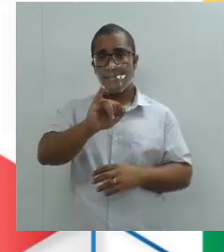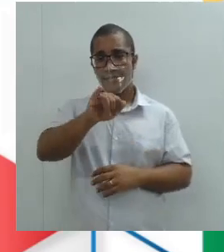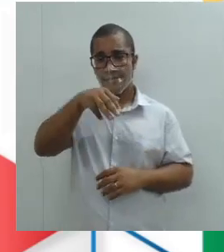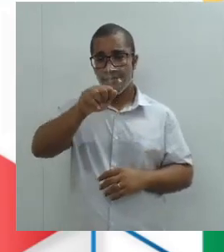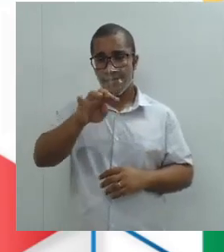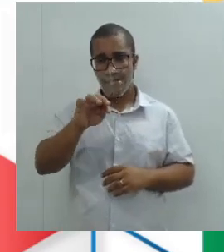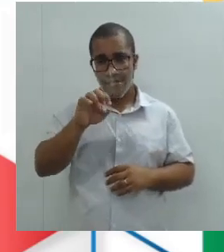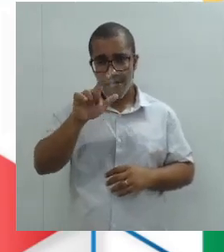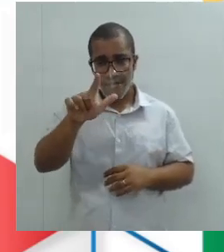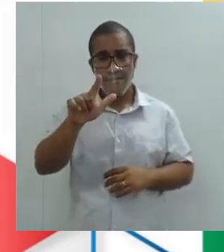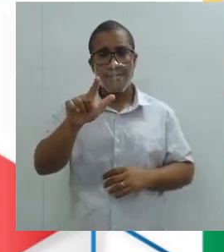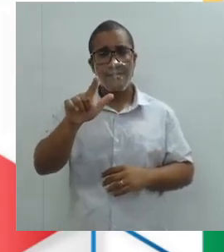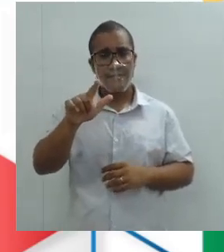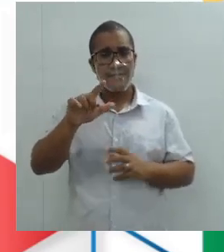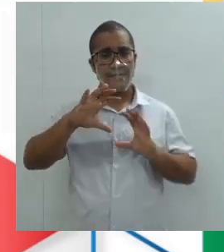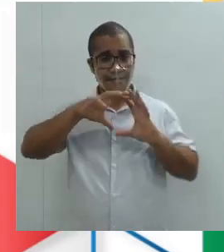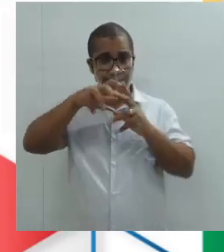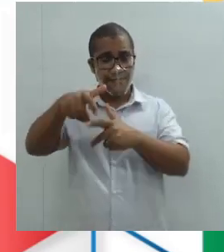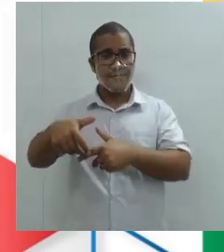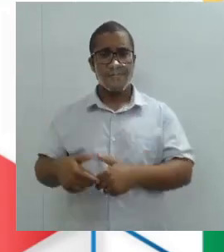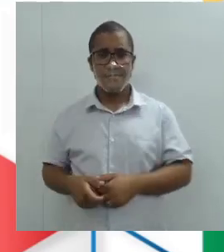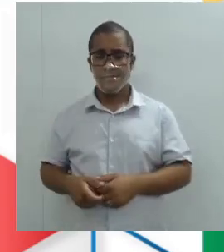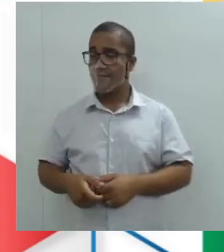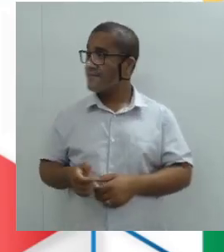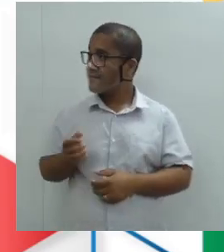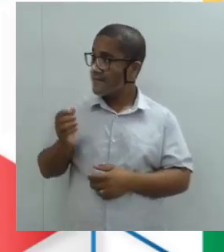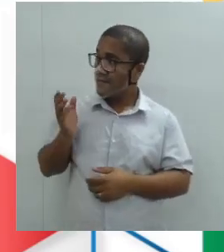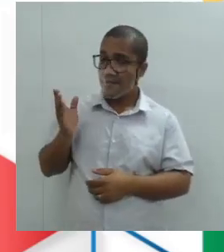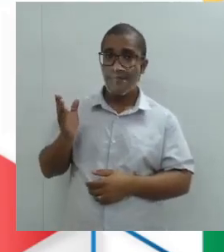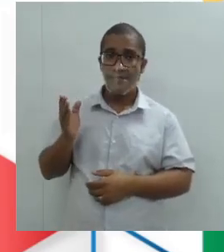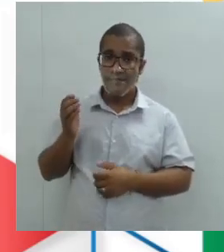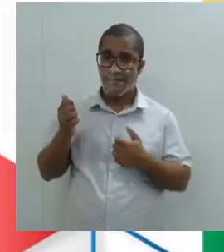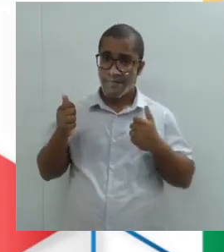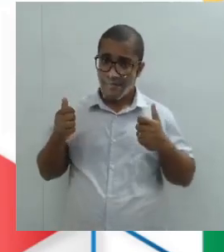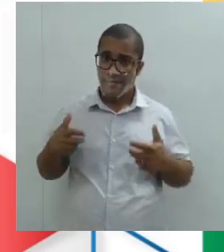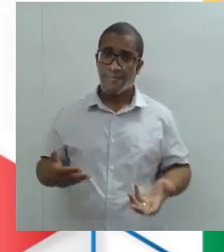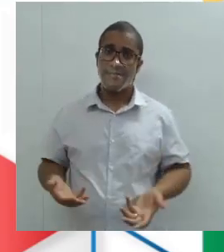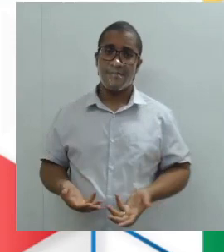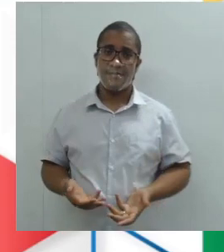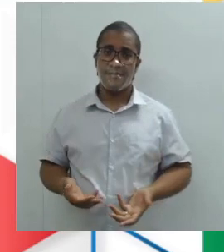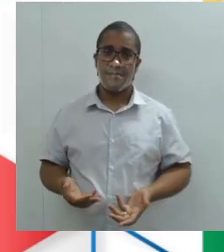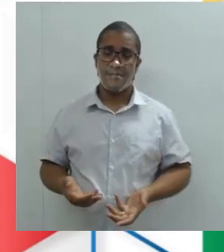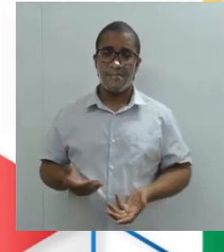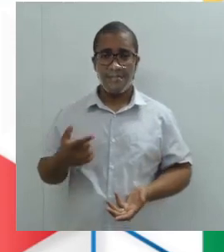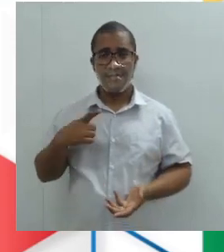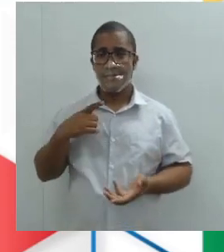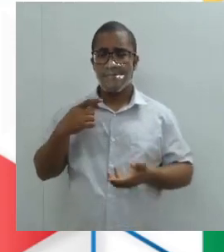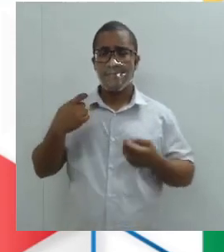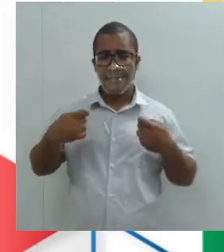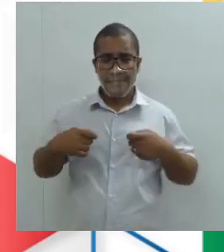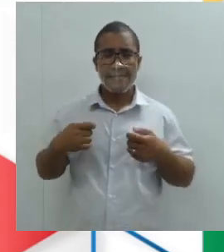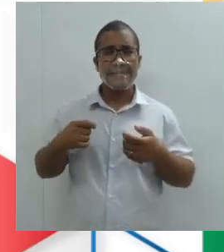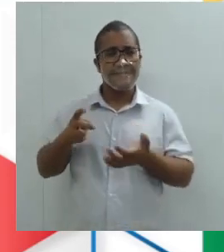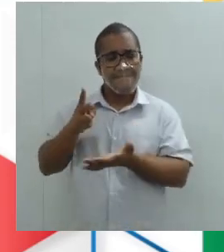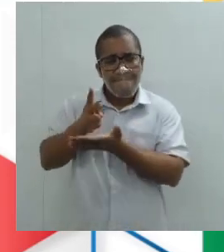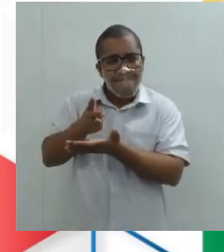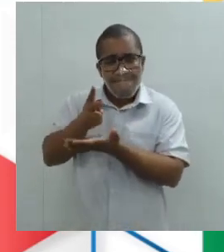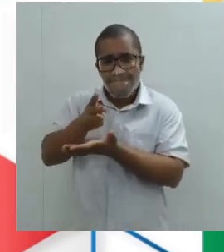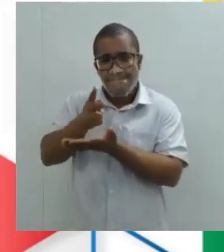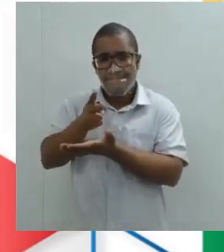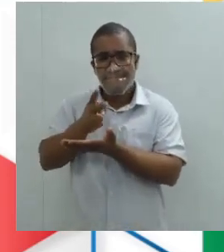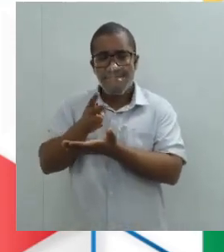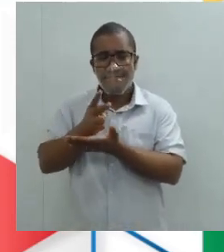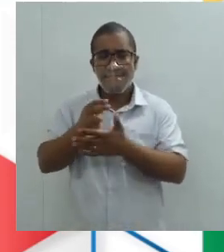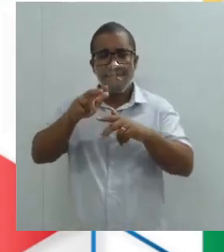imaterial da humanidade, né? Então, assim, é dessa questão que eu estou falando, não é? A preservação da nossa cultura, dos